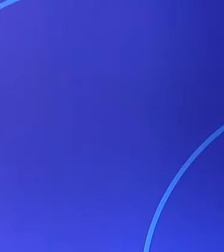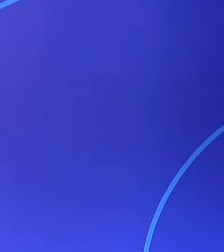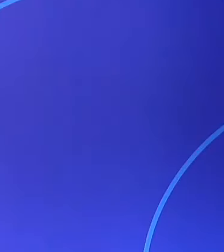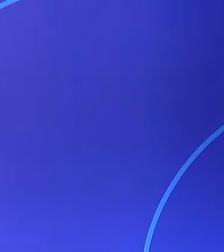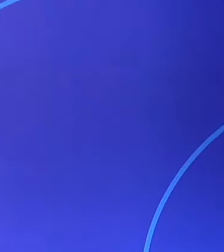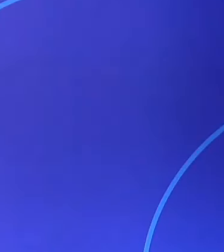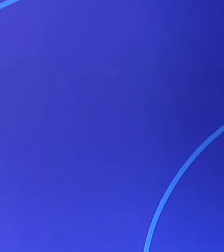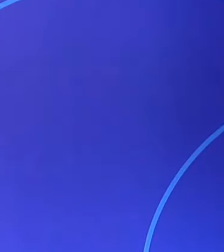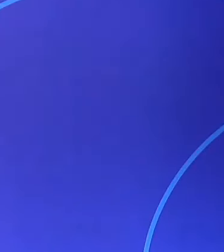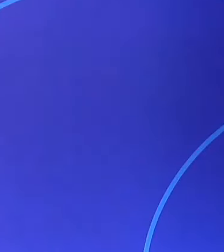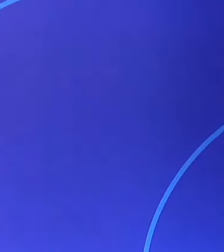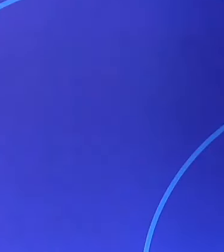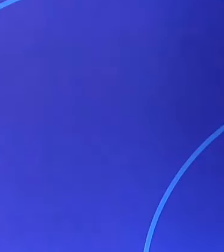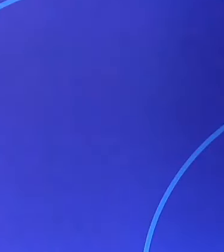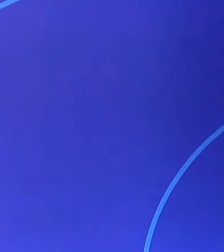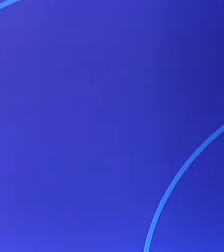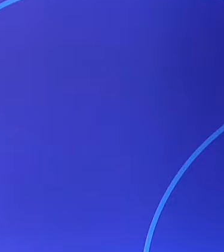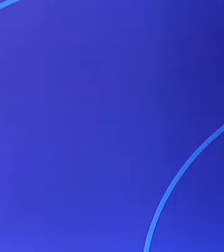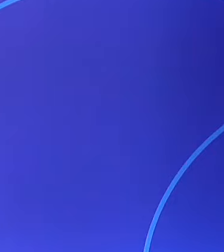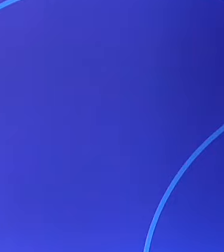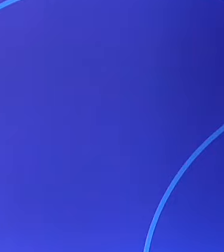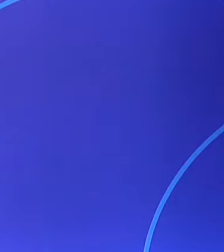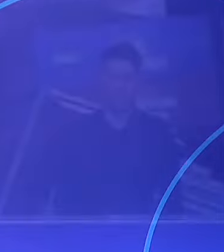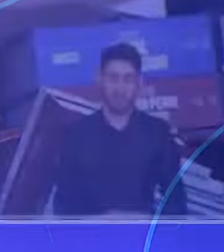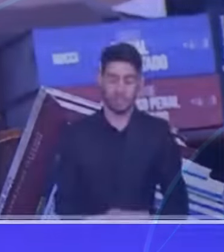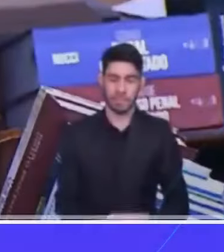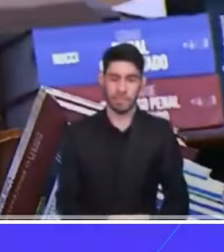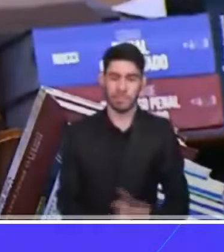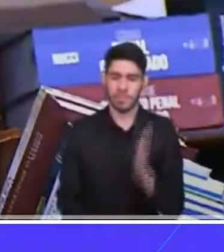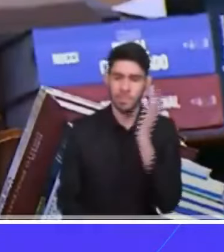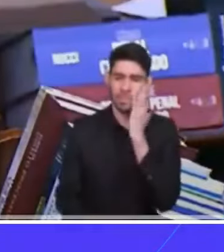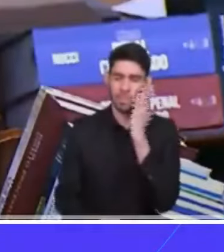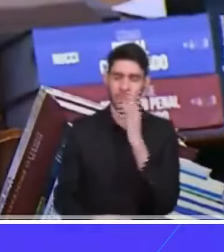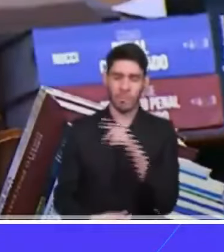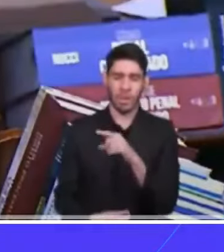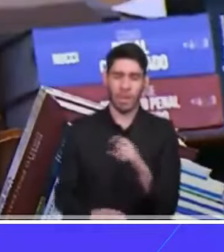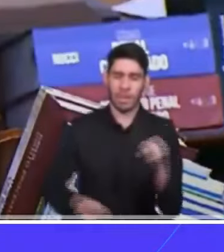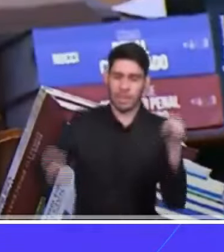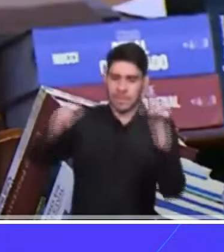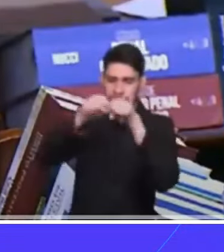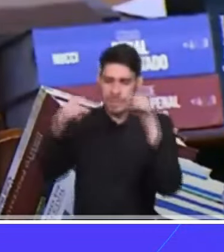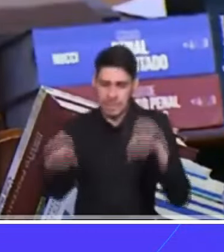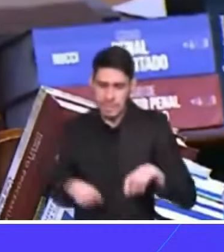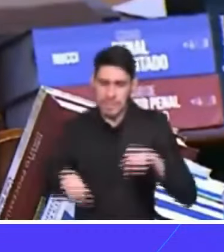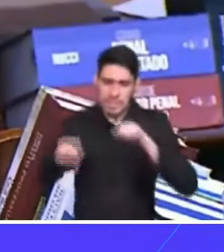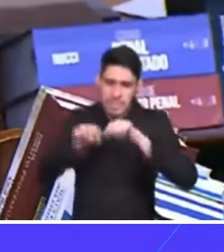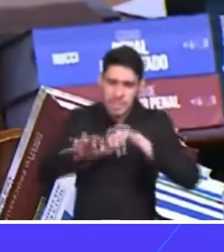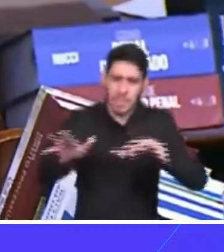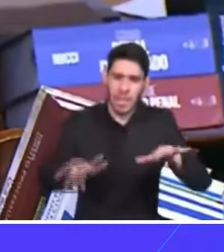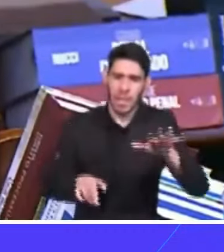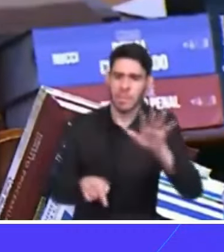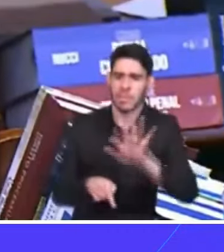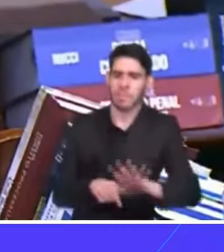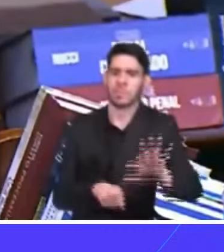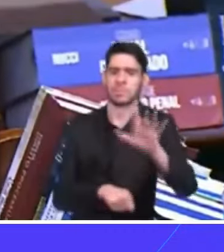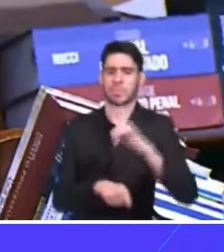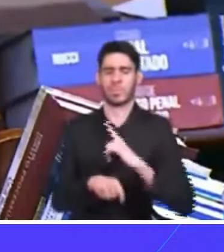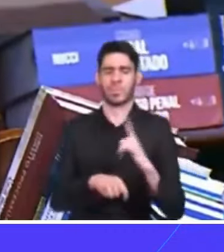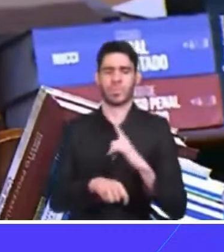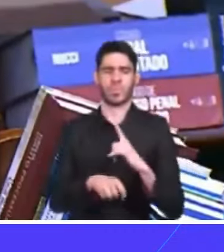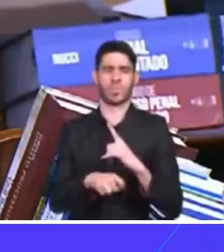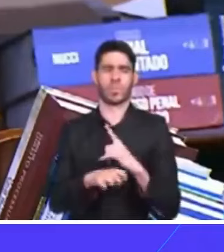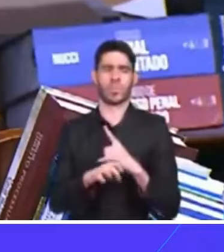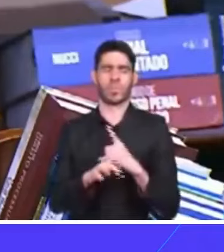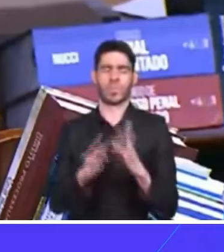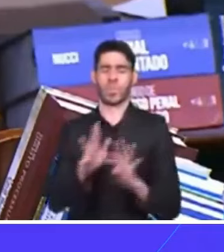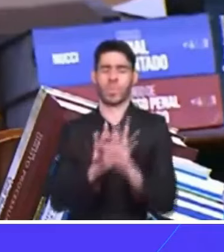garantiu hoje portanto a mães não gestantes em união estável homoafetiva Ah o